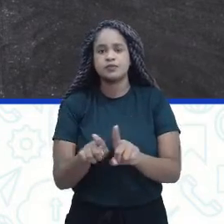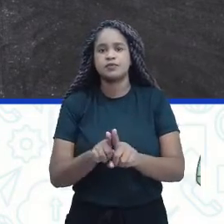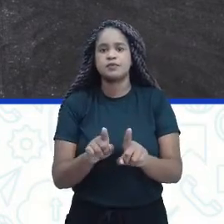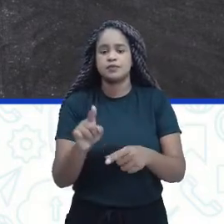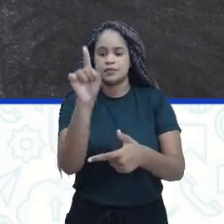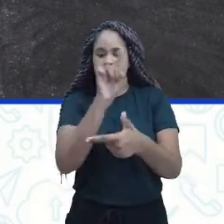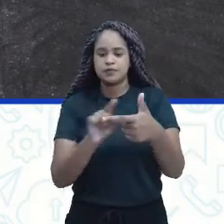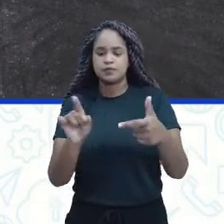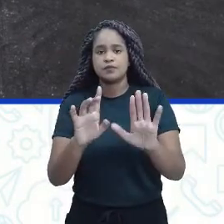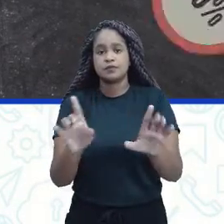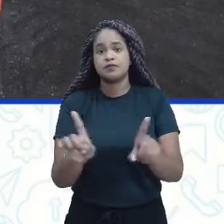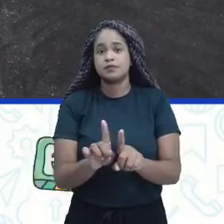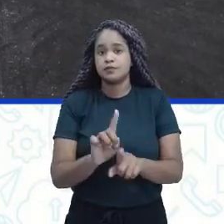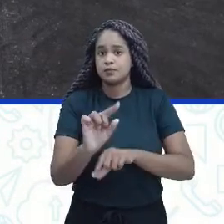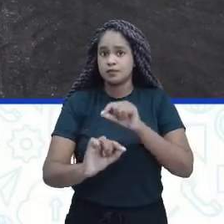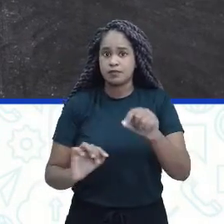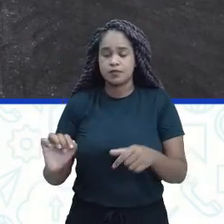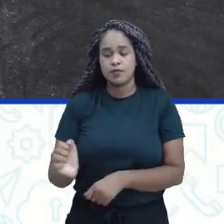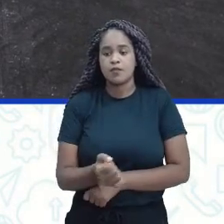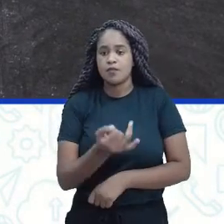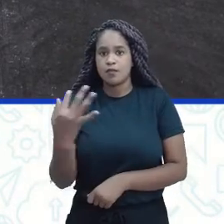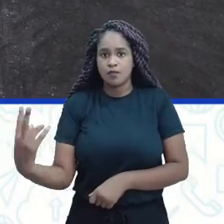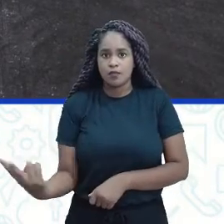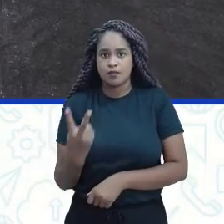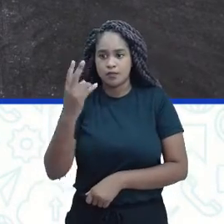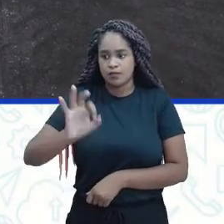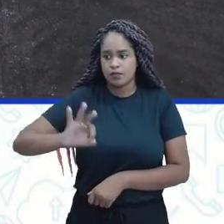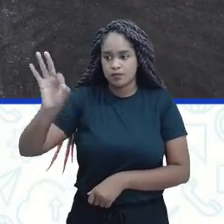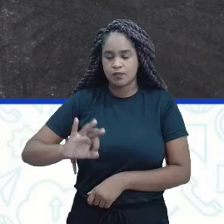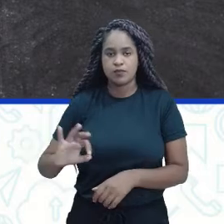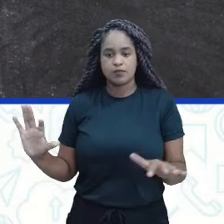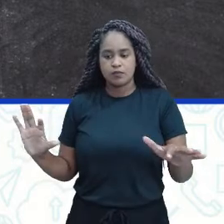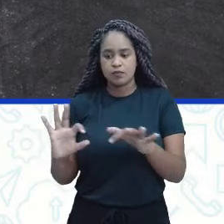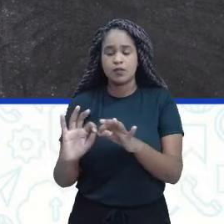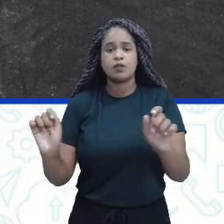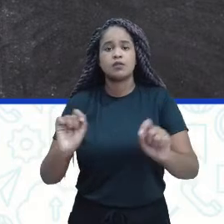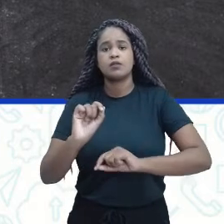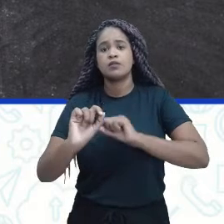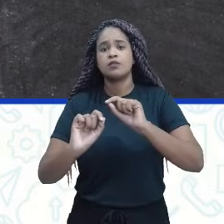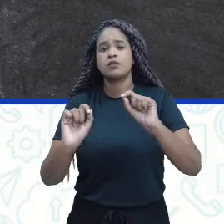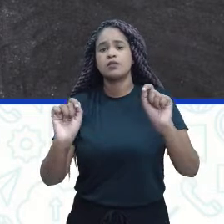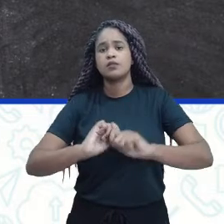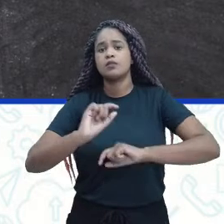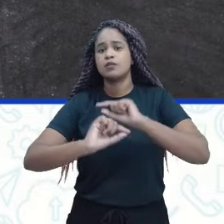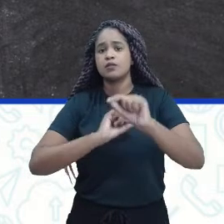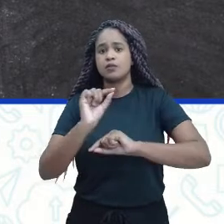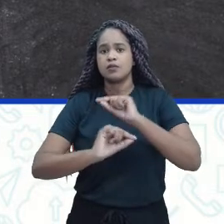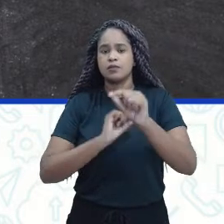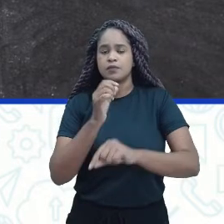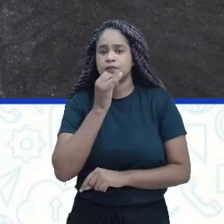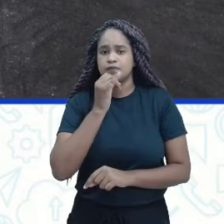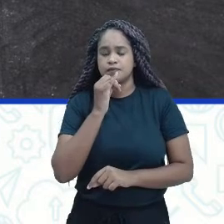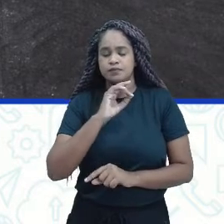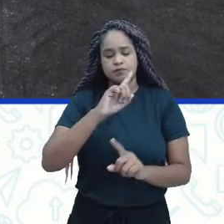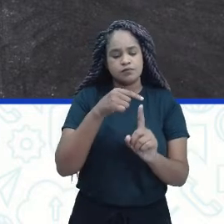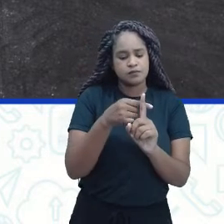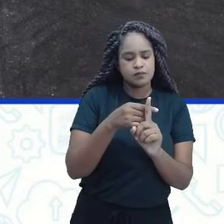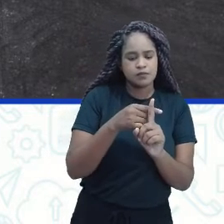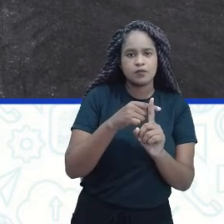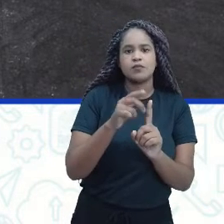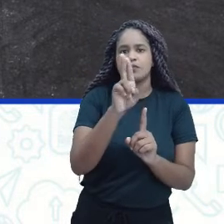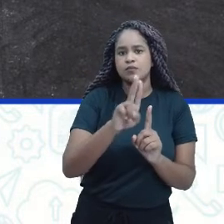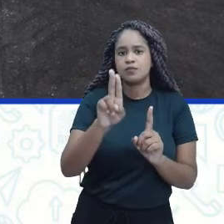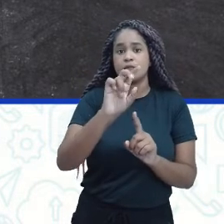viu que associado a alguns valores percentuais, a gente pode fazer a junção, né, através da adição ou através